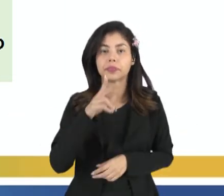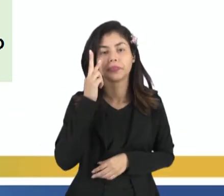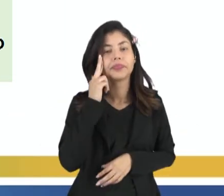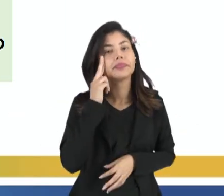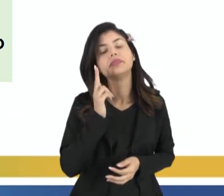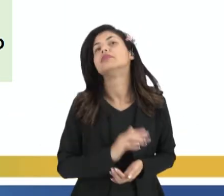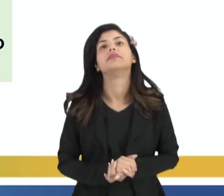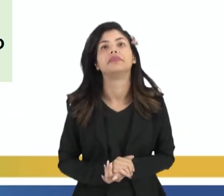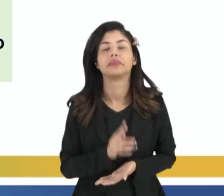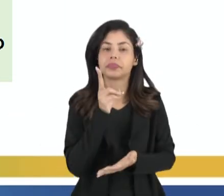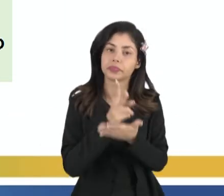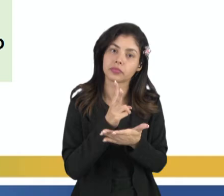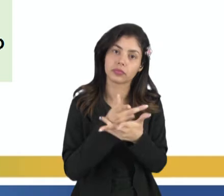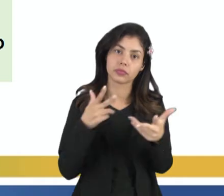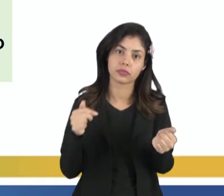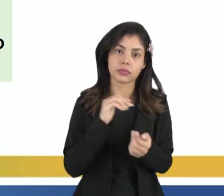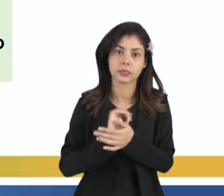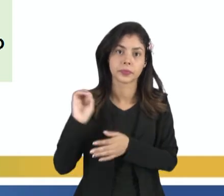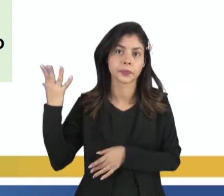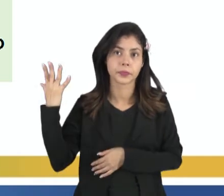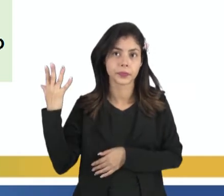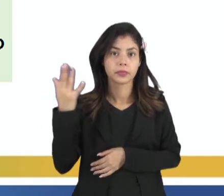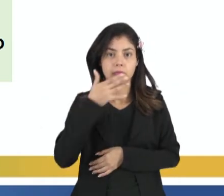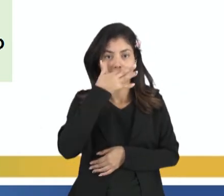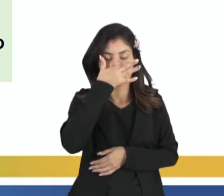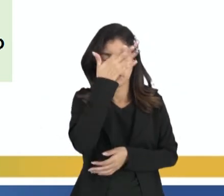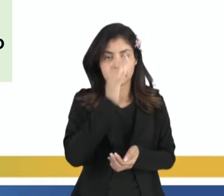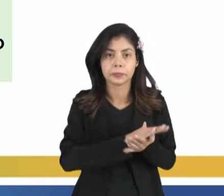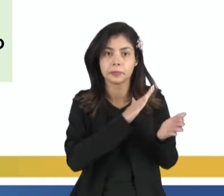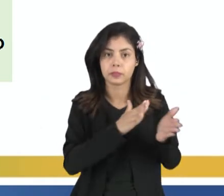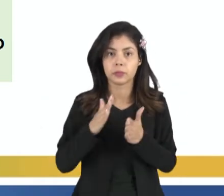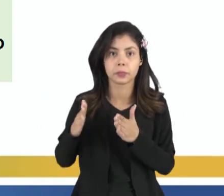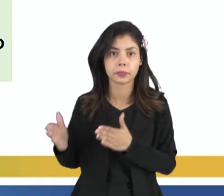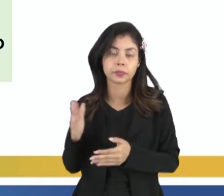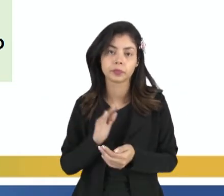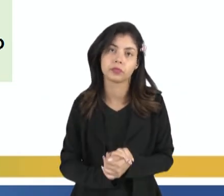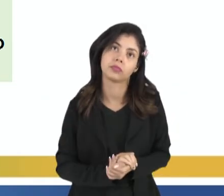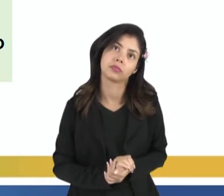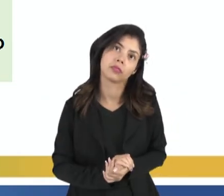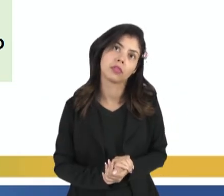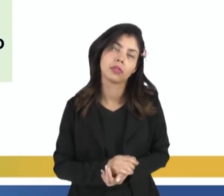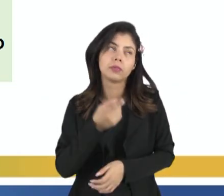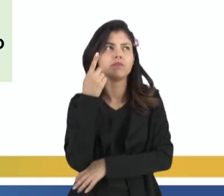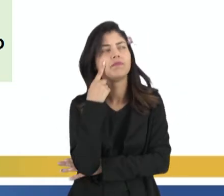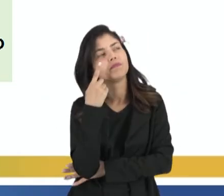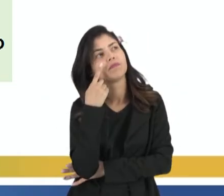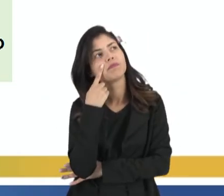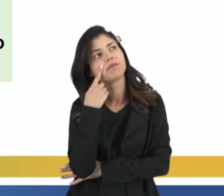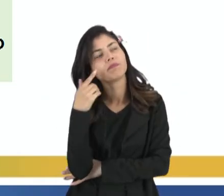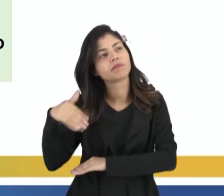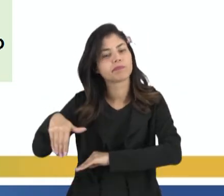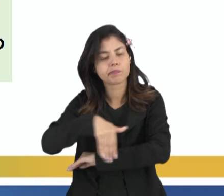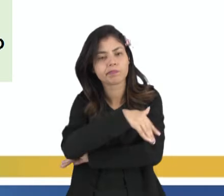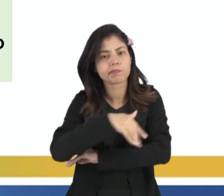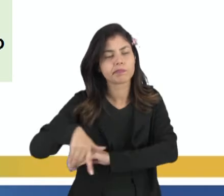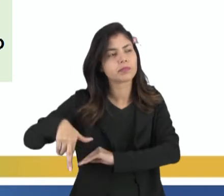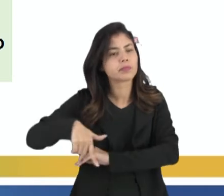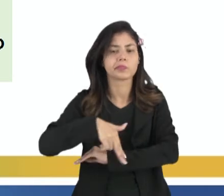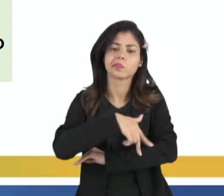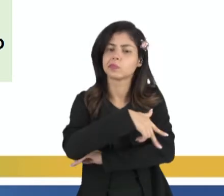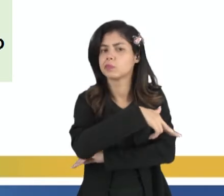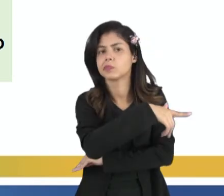volta ao normal. A mesma coisa acontece quando, por exemplo, você está passando aí distraído por alguma rua e